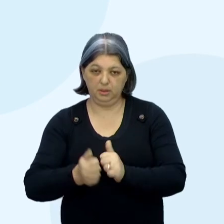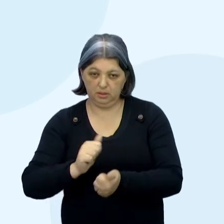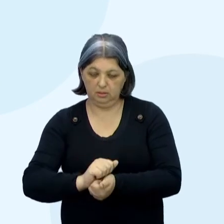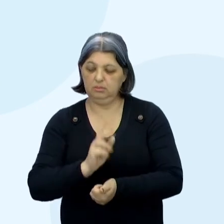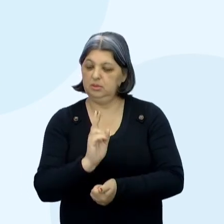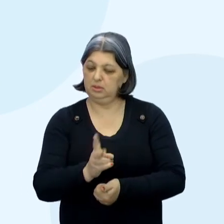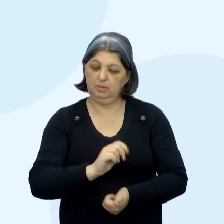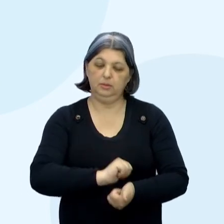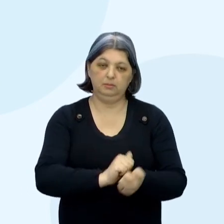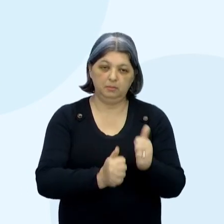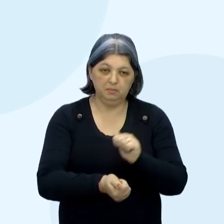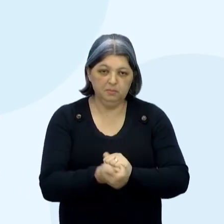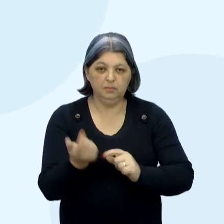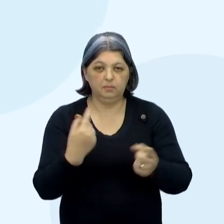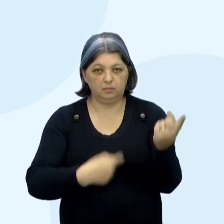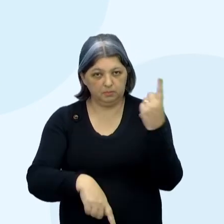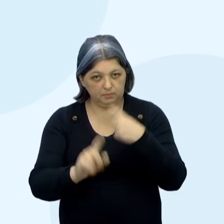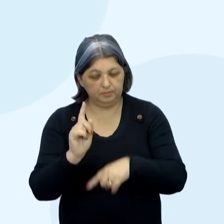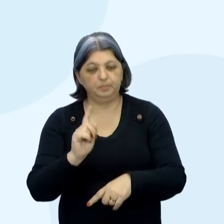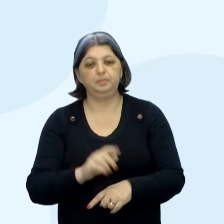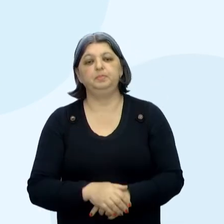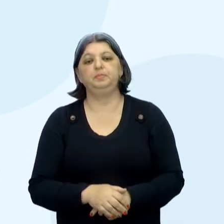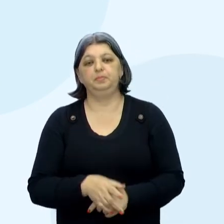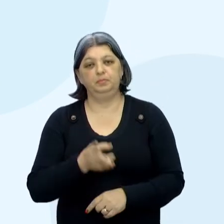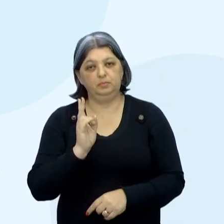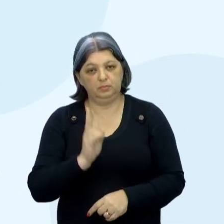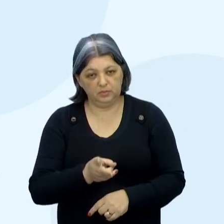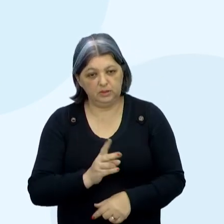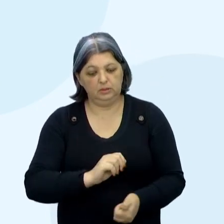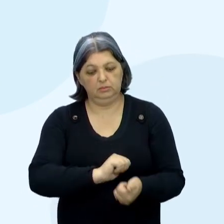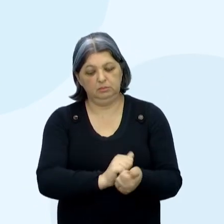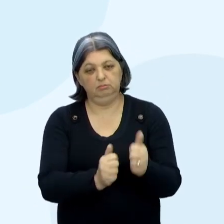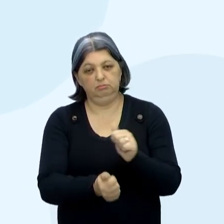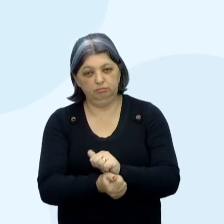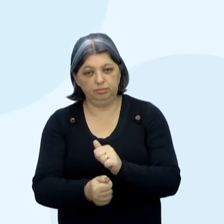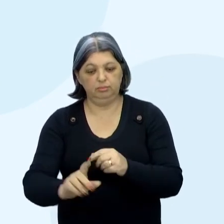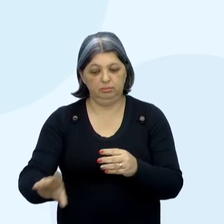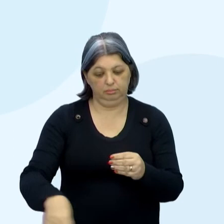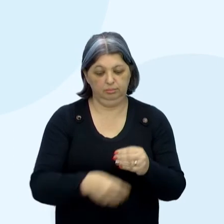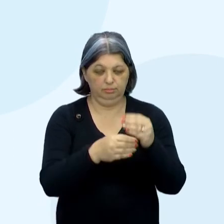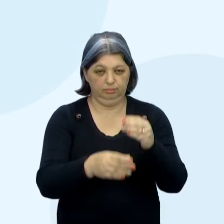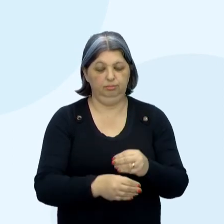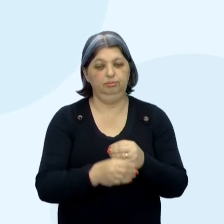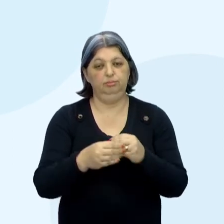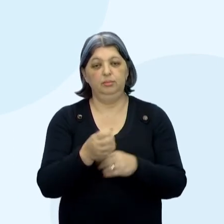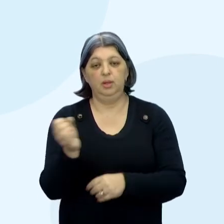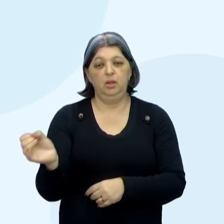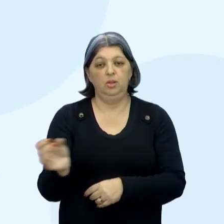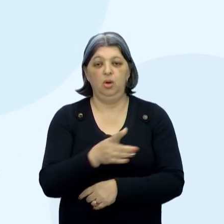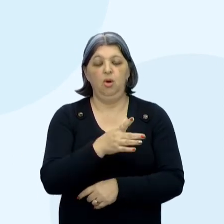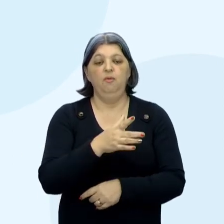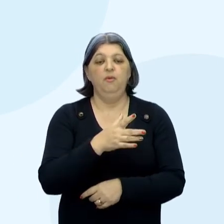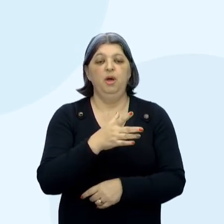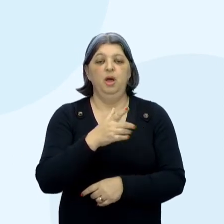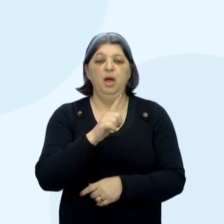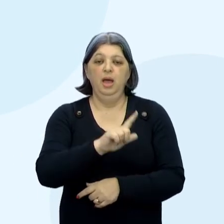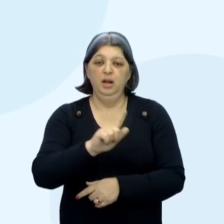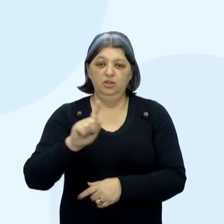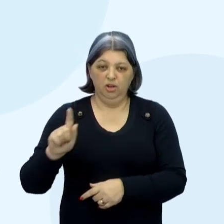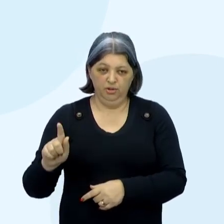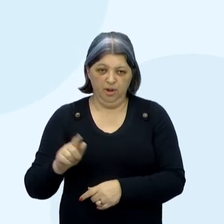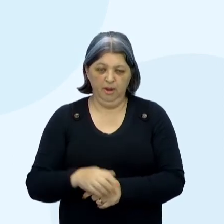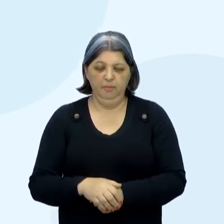em progressão, ela está sempre compondo com novas linguagens, há muita gente que organiza essas